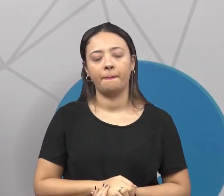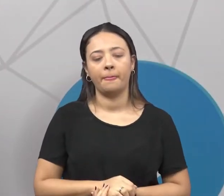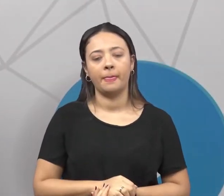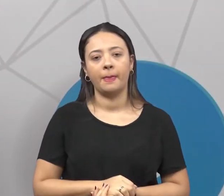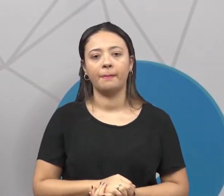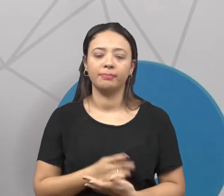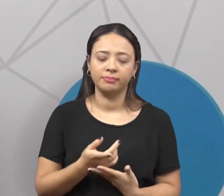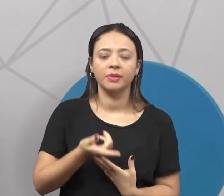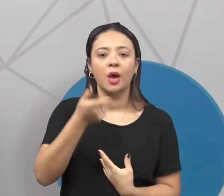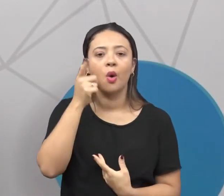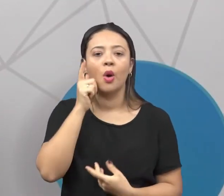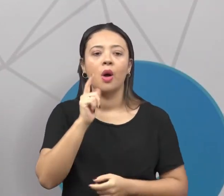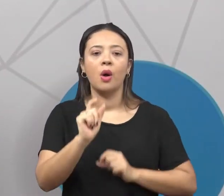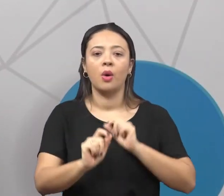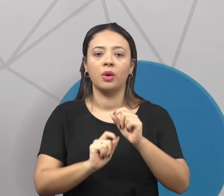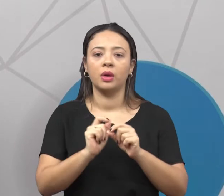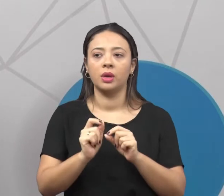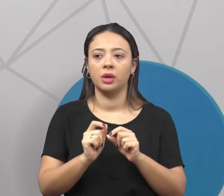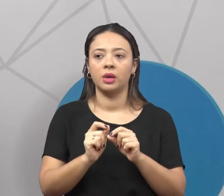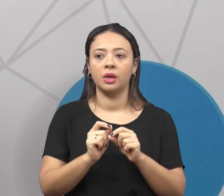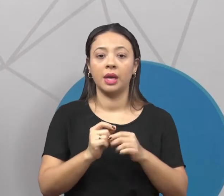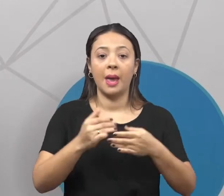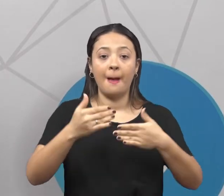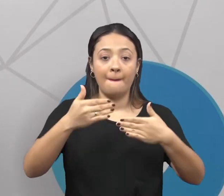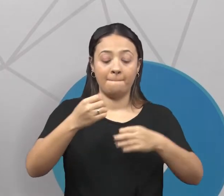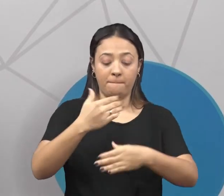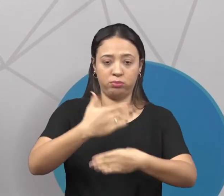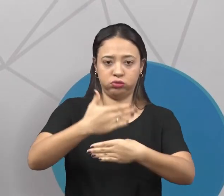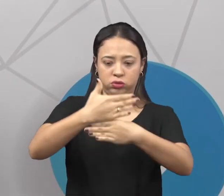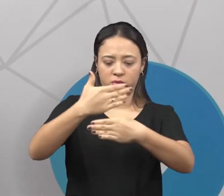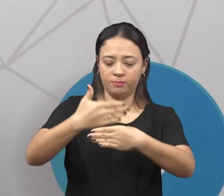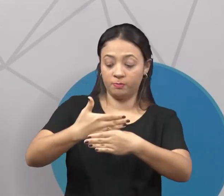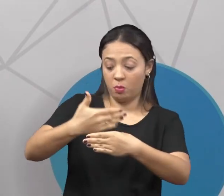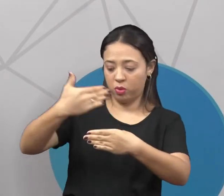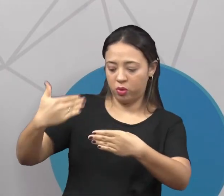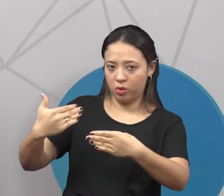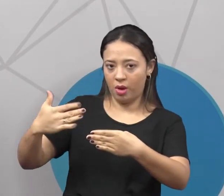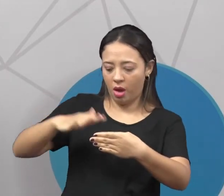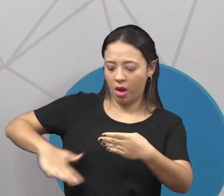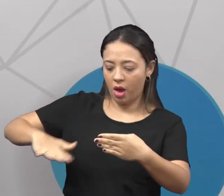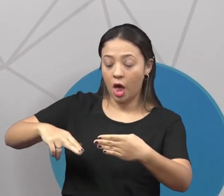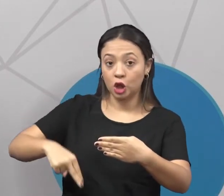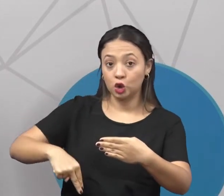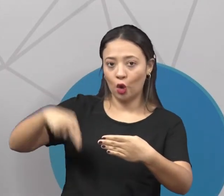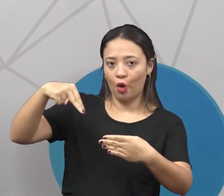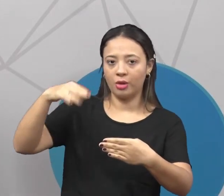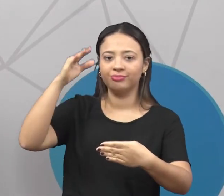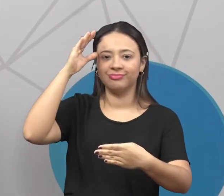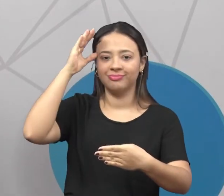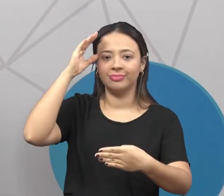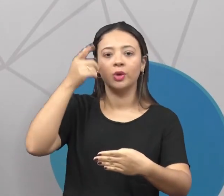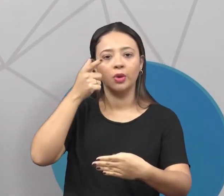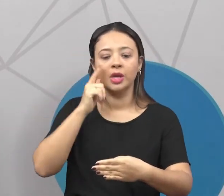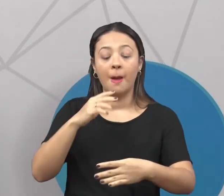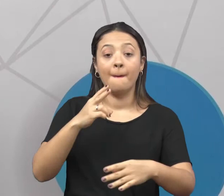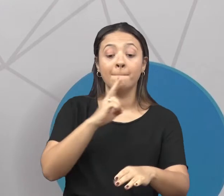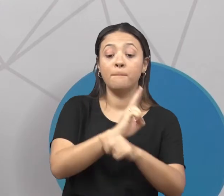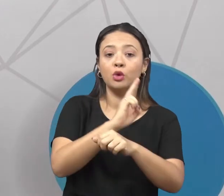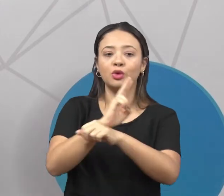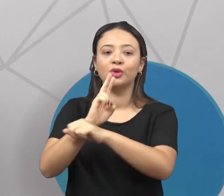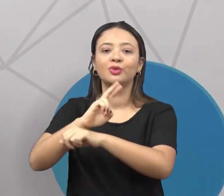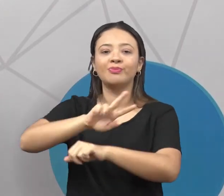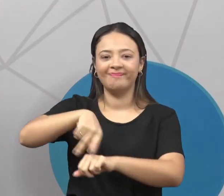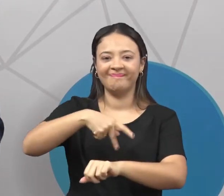verdadeiramente fazer com que a parte norte da China pudesse ser protegido, né, as fronteiras desse país.